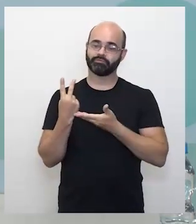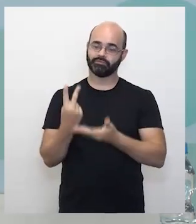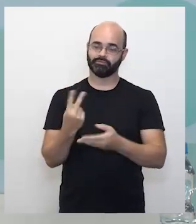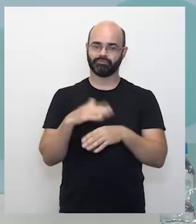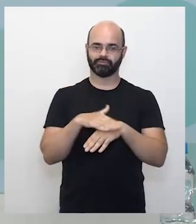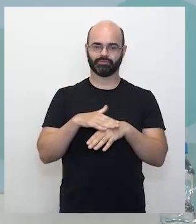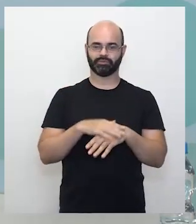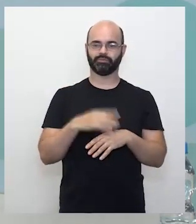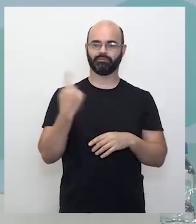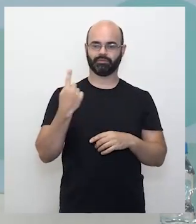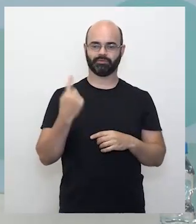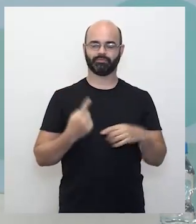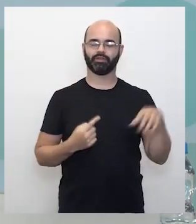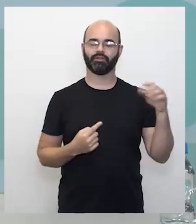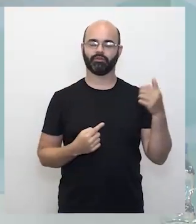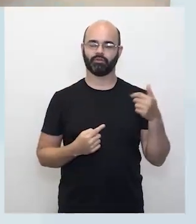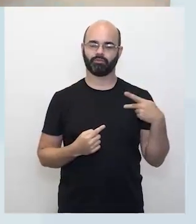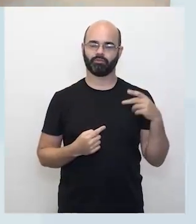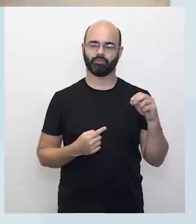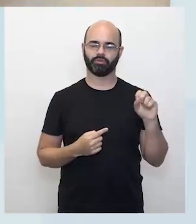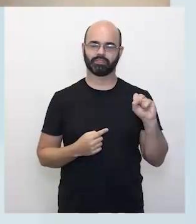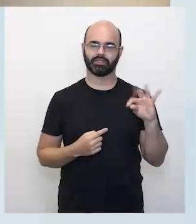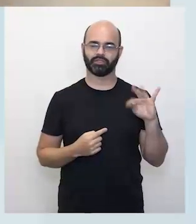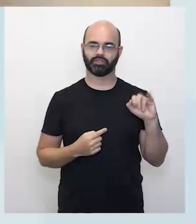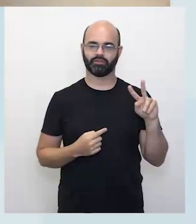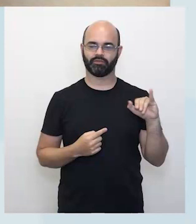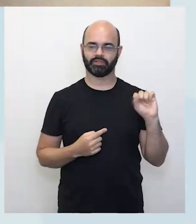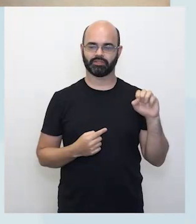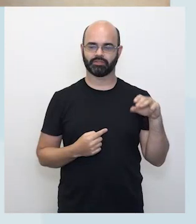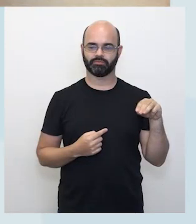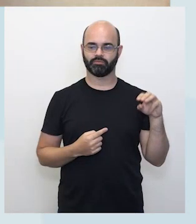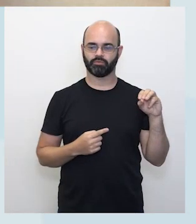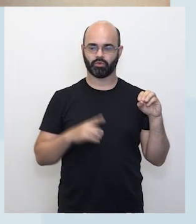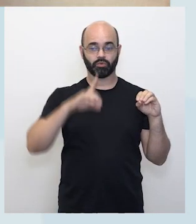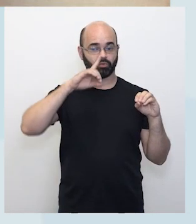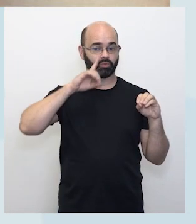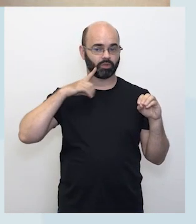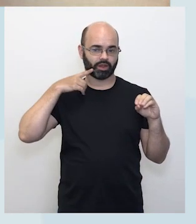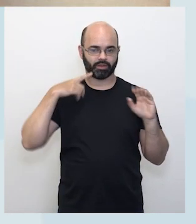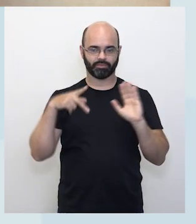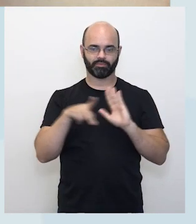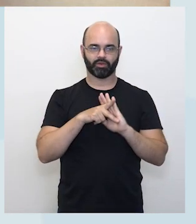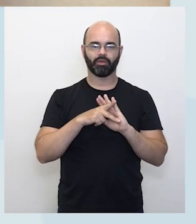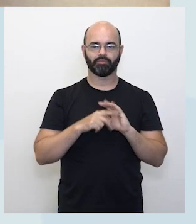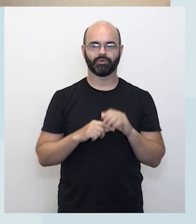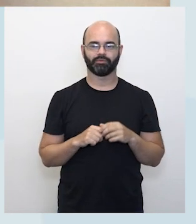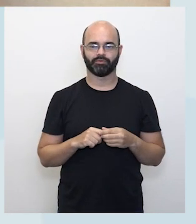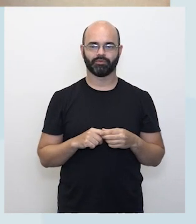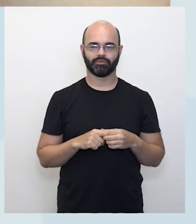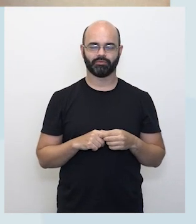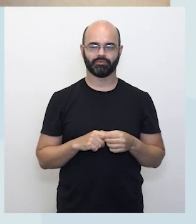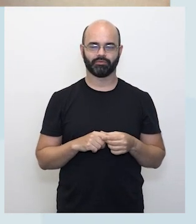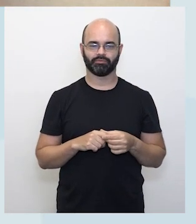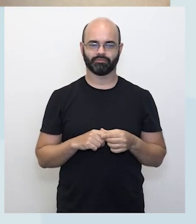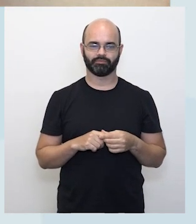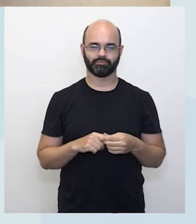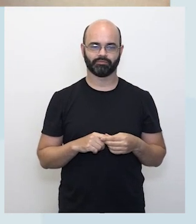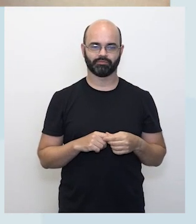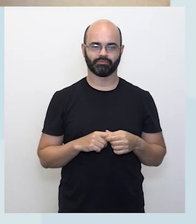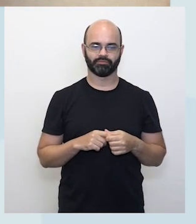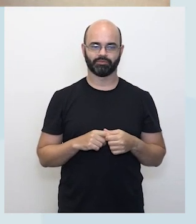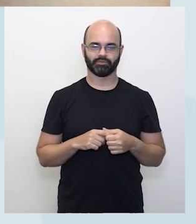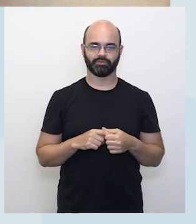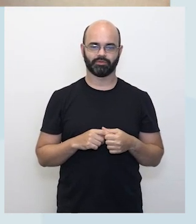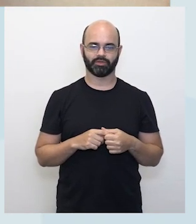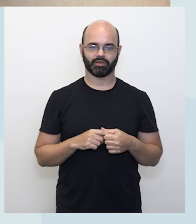no positivismo de Durkheim, que vai aparecer aí na tela para vocês. Então, por exemplo, nas regras do método sociológico, Durkheim ele propôs um método para